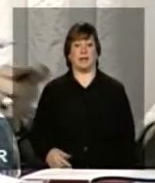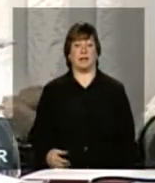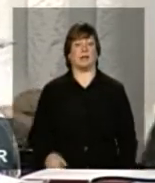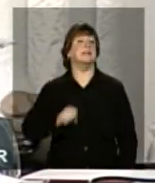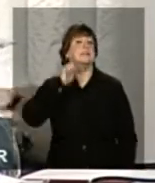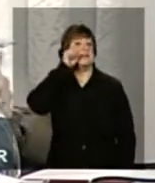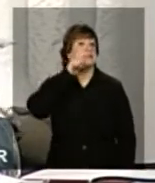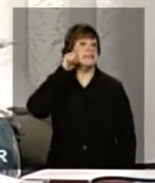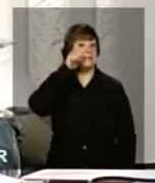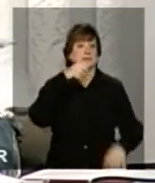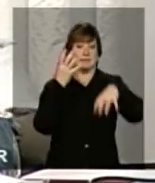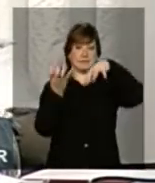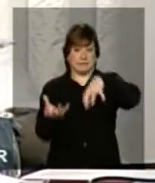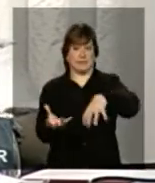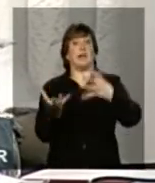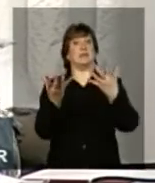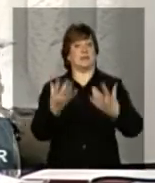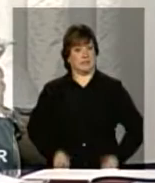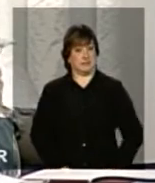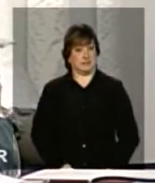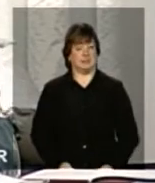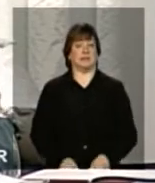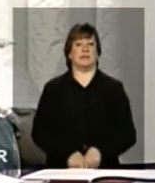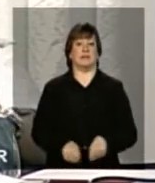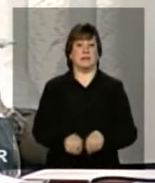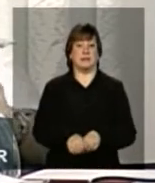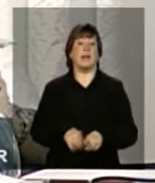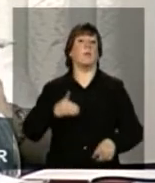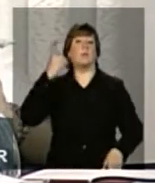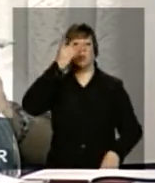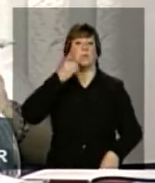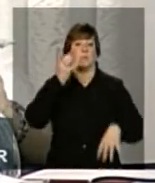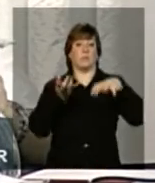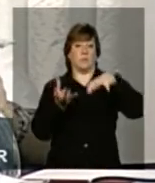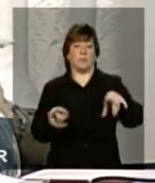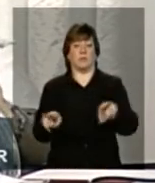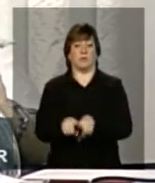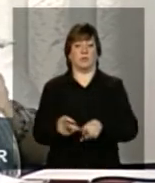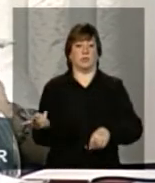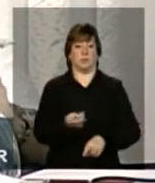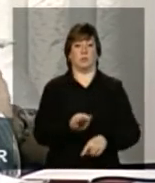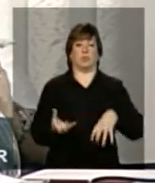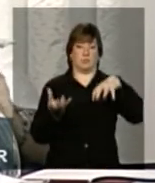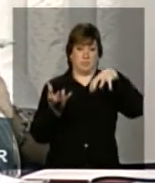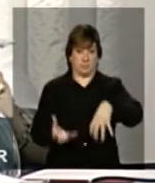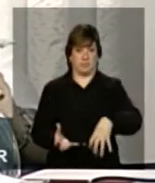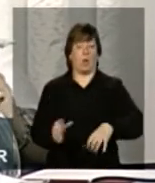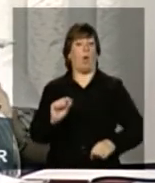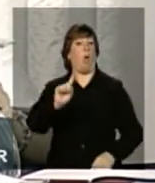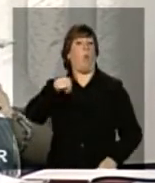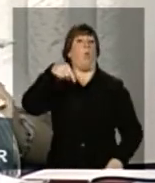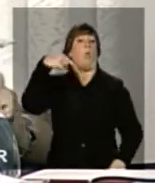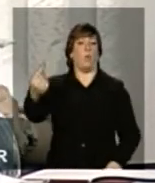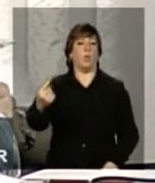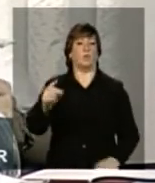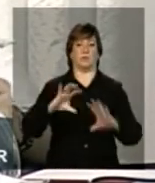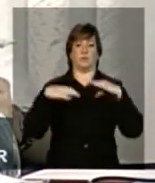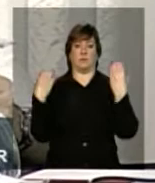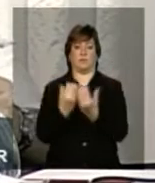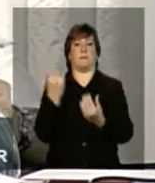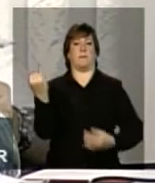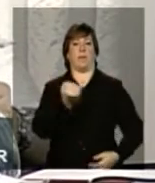aderiu, como vocês já sabem, e a Câmara e o Congresso. O outro evento importante que nós